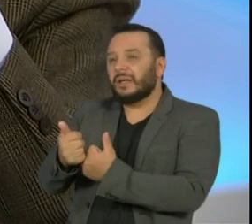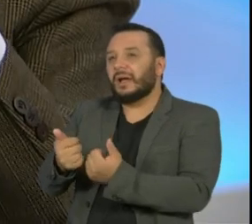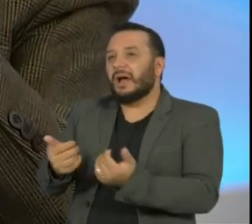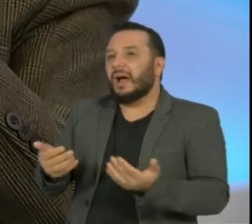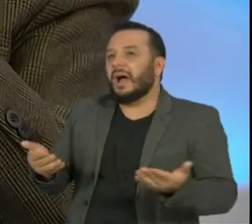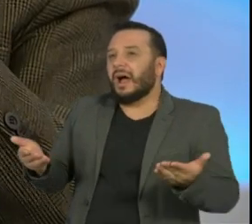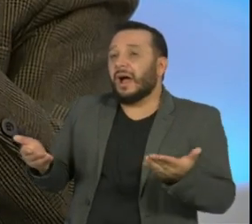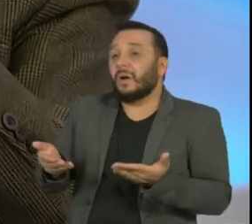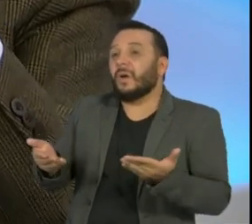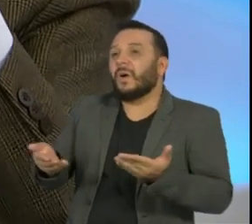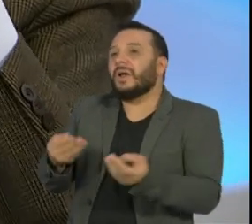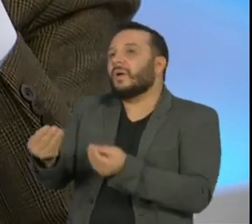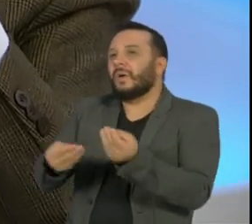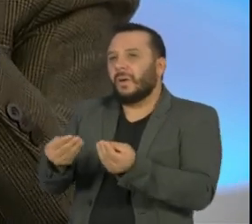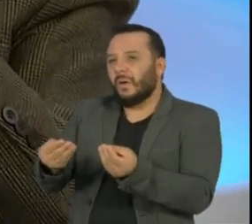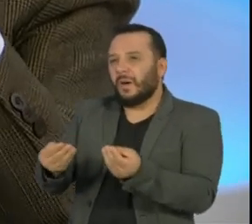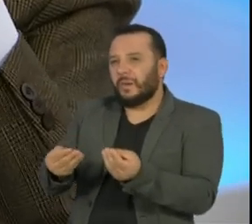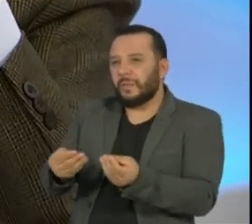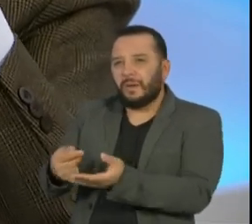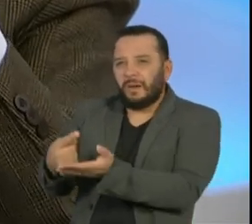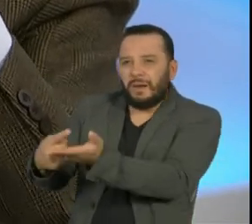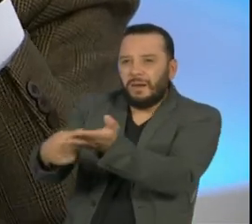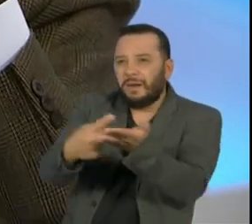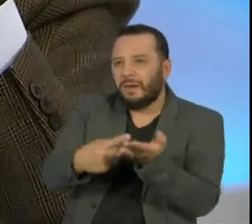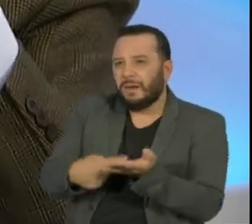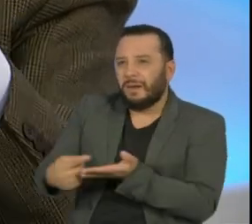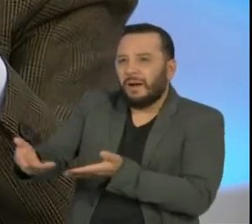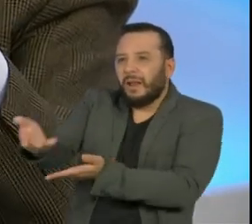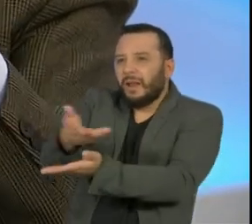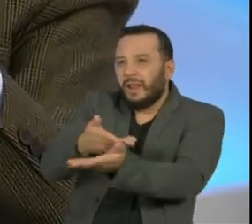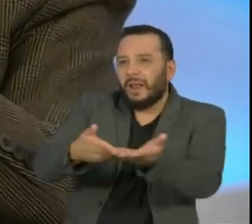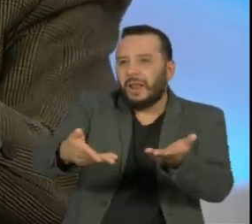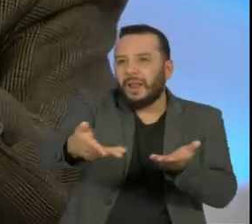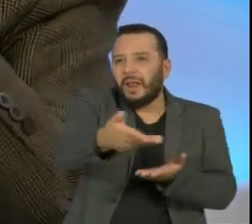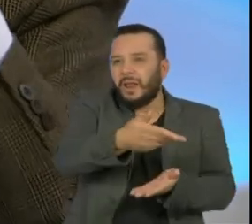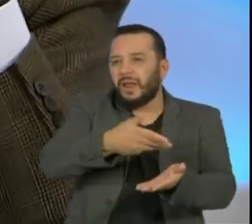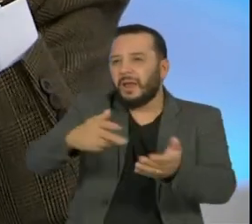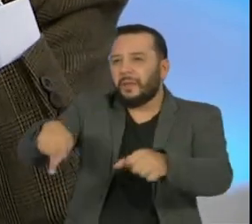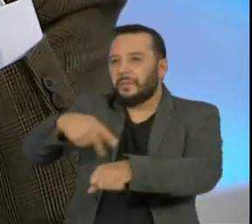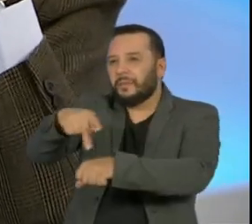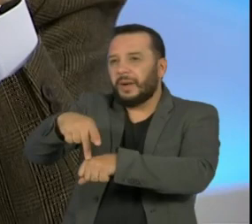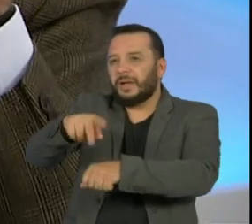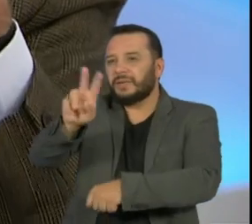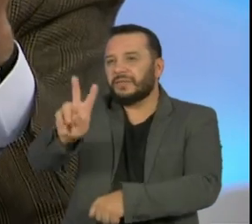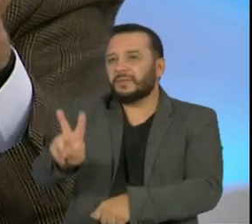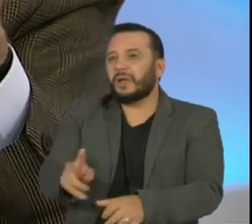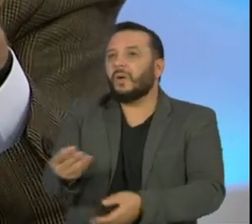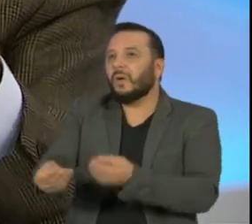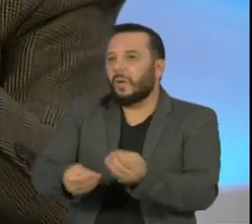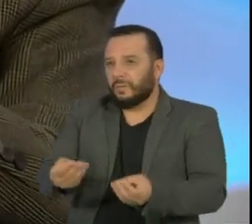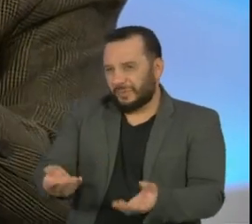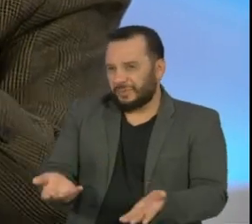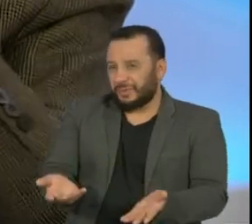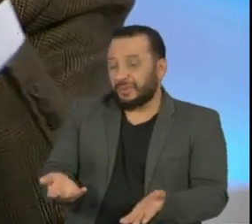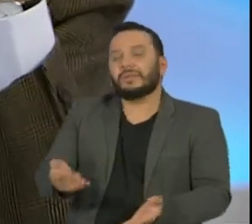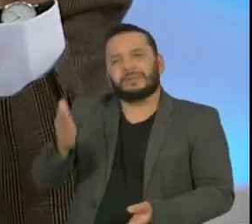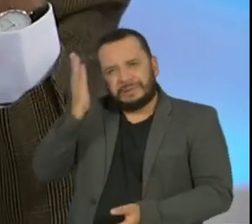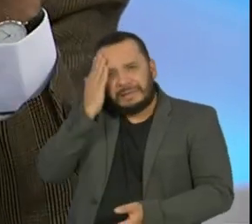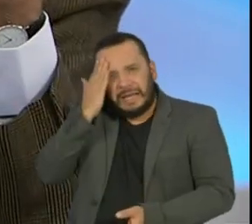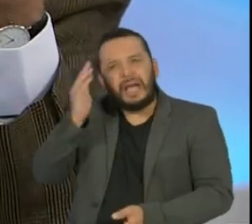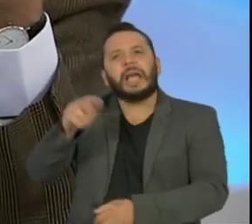função construtiva do equacionamento da situação da venezuela estação da venezuela é muito ruim